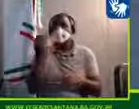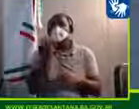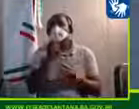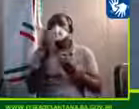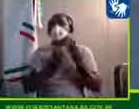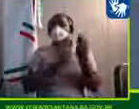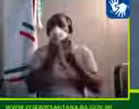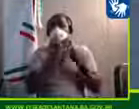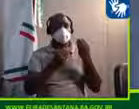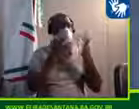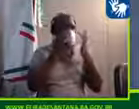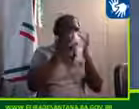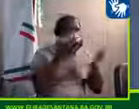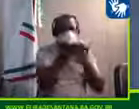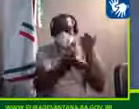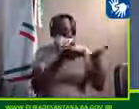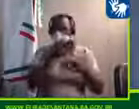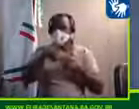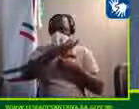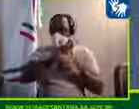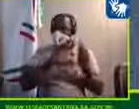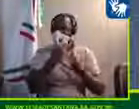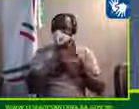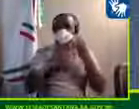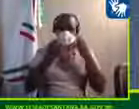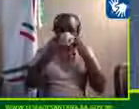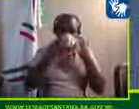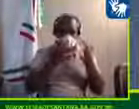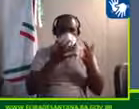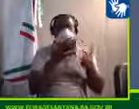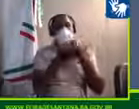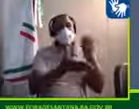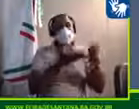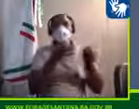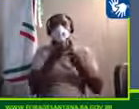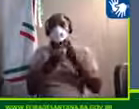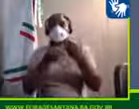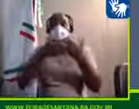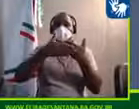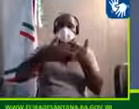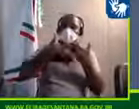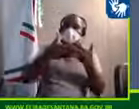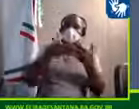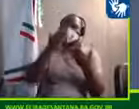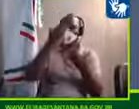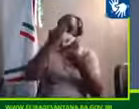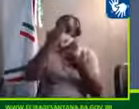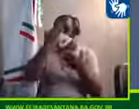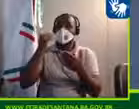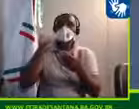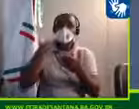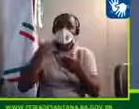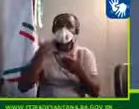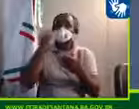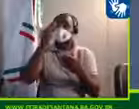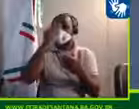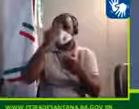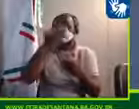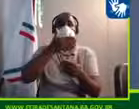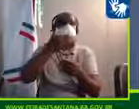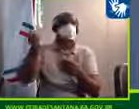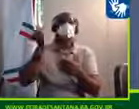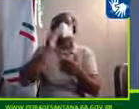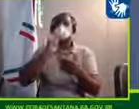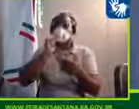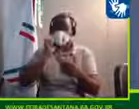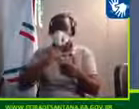preventiva integrada está muito atenta e nós vamos verificar a forma de condução. Agora, acho que o sistema bancário, nesse aspecto, melhorou muito